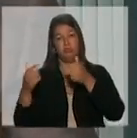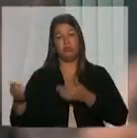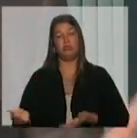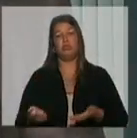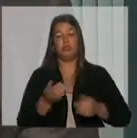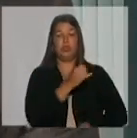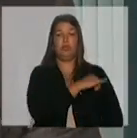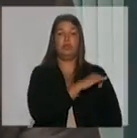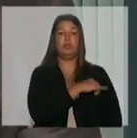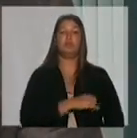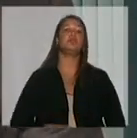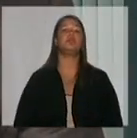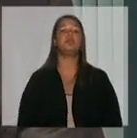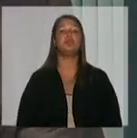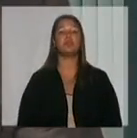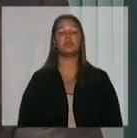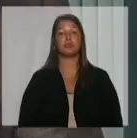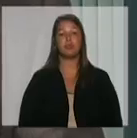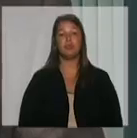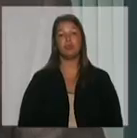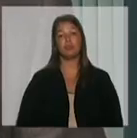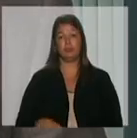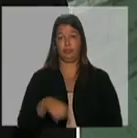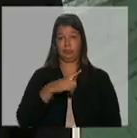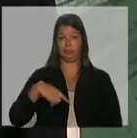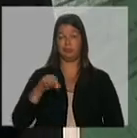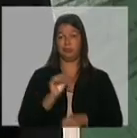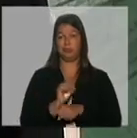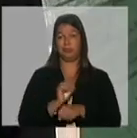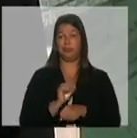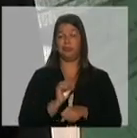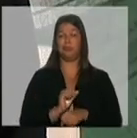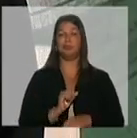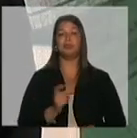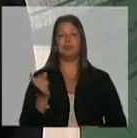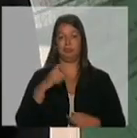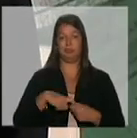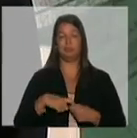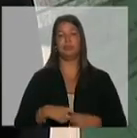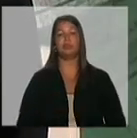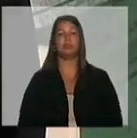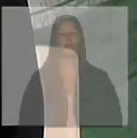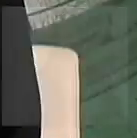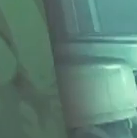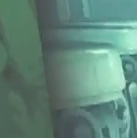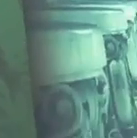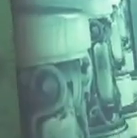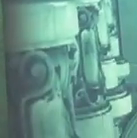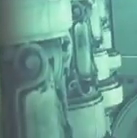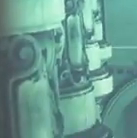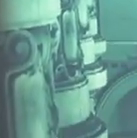de serviço da Petrobras prestam para a população do Rio de Janeiro. A gente vai fazer um intervalo rapidinho e voltamos já já.